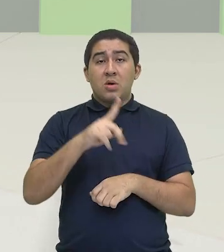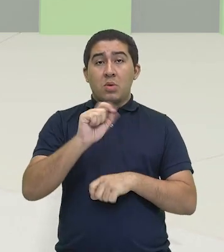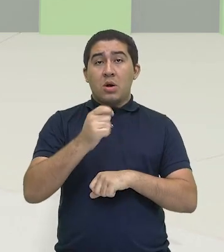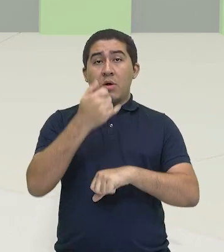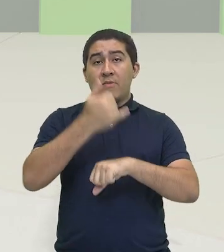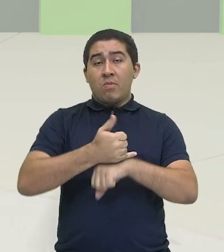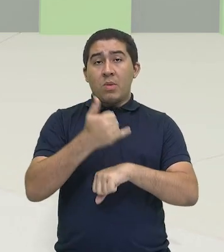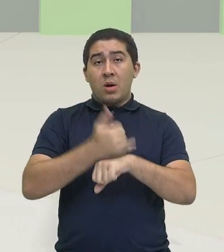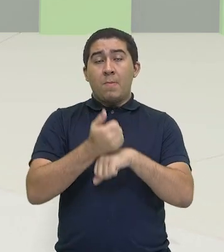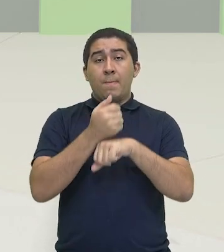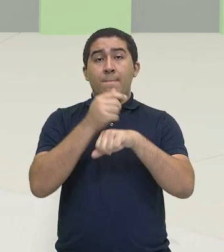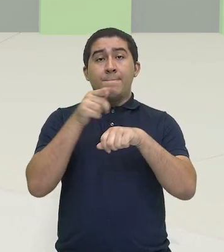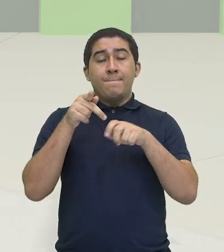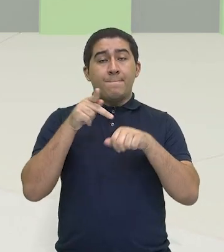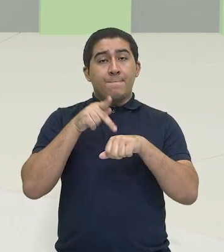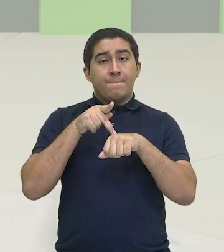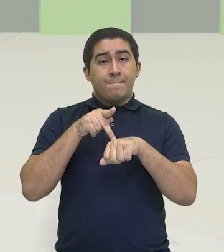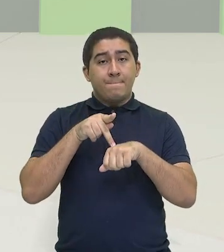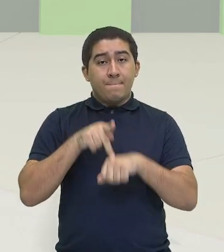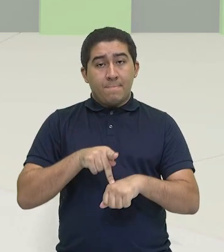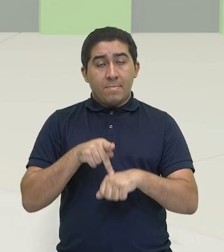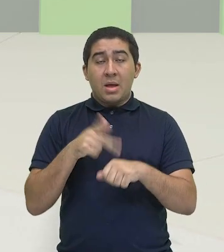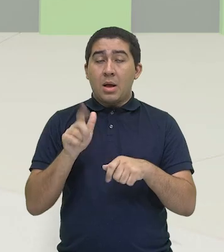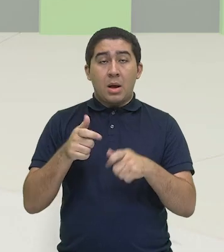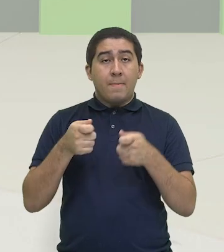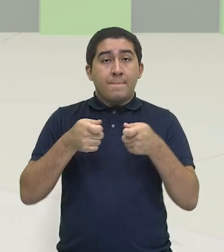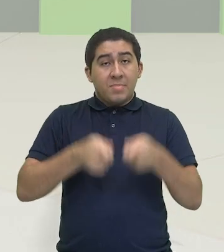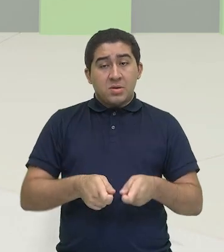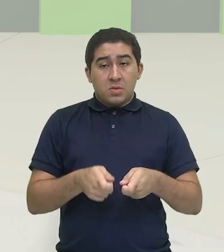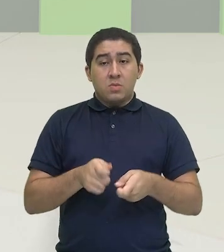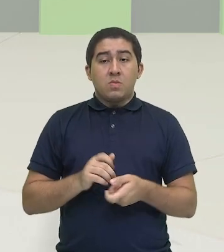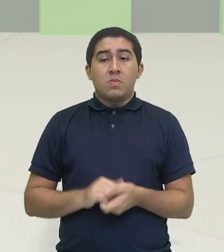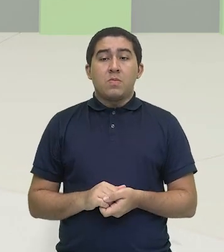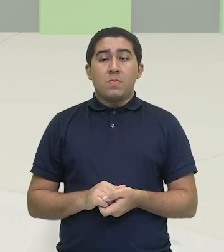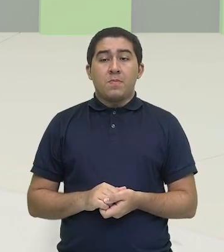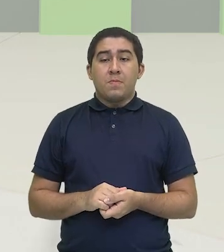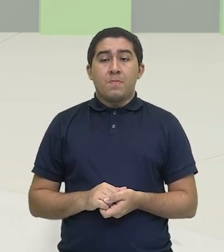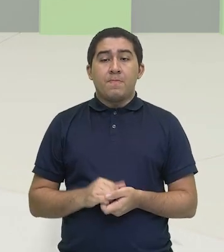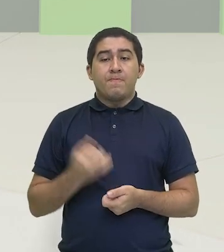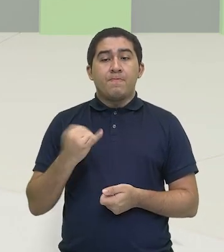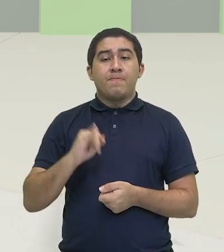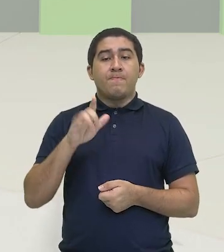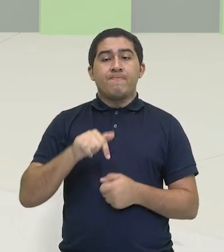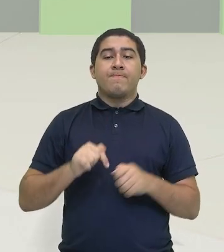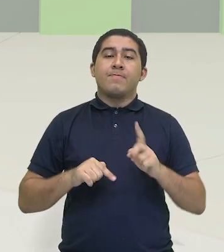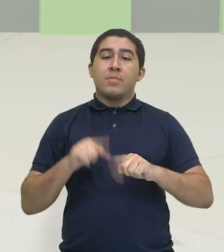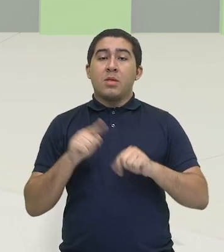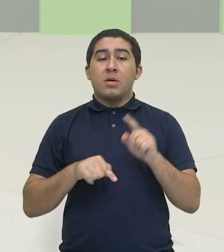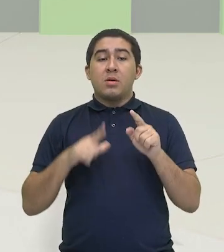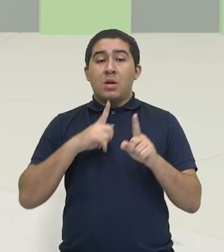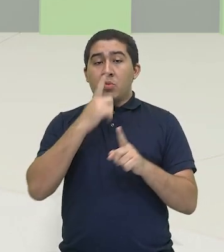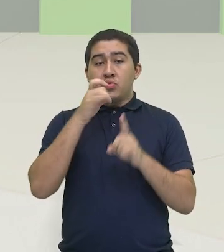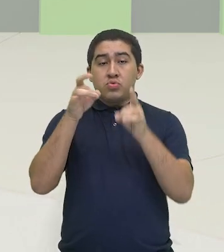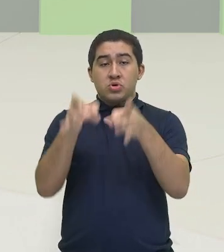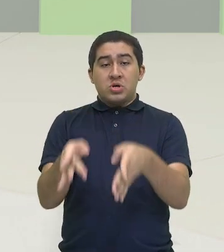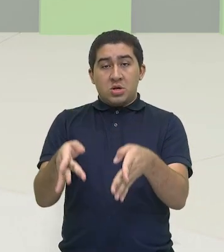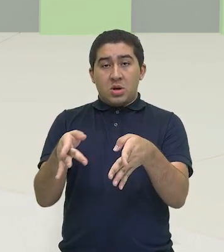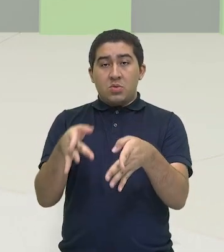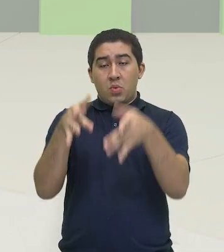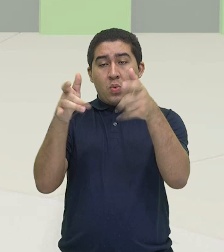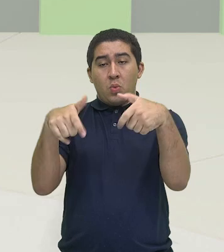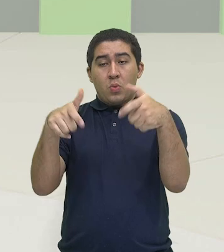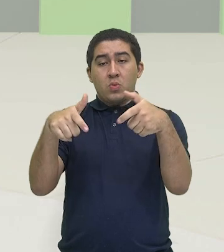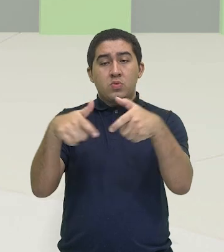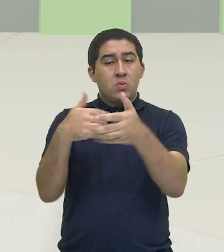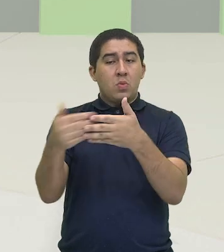pesados. E esses metais pesados, se esses equipamentos forem descartados